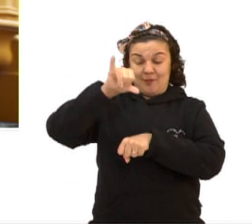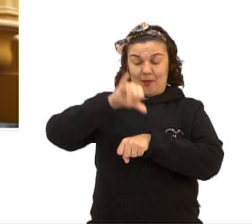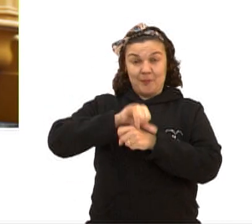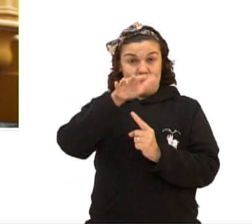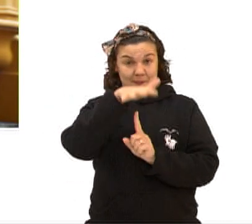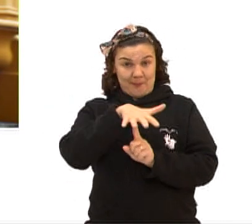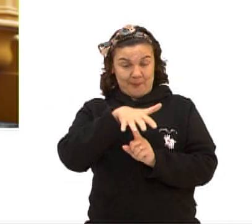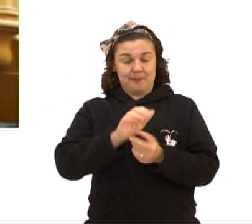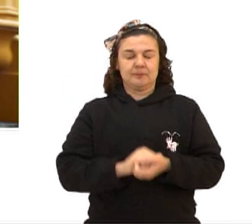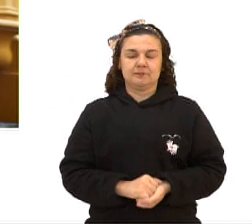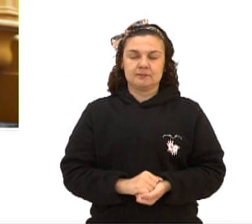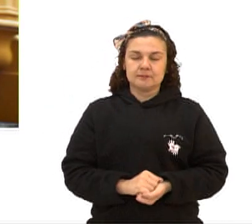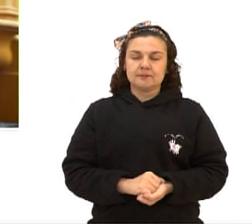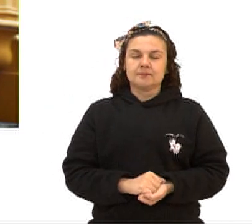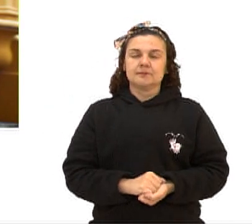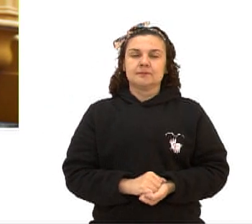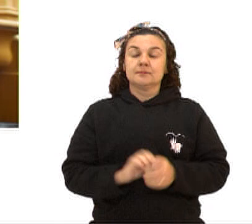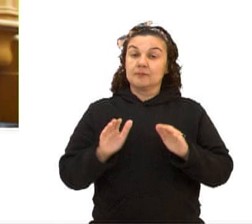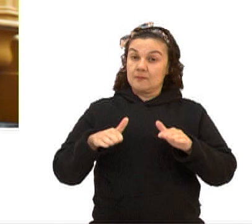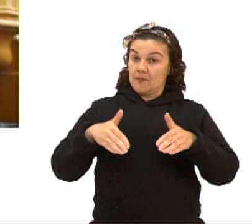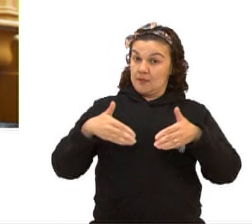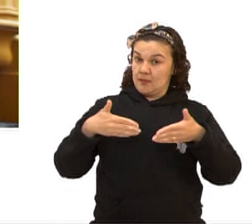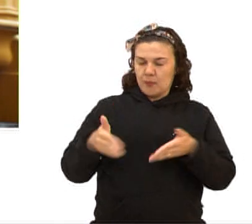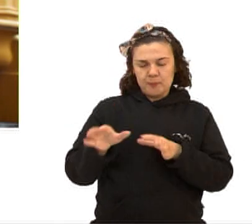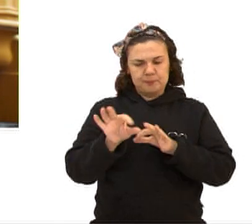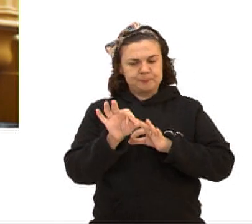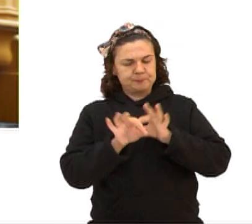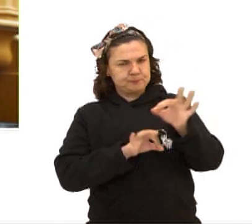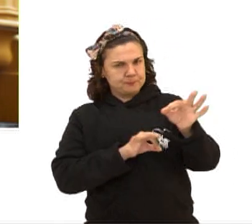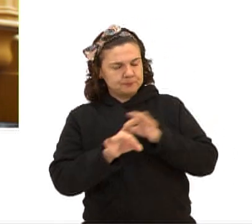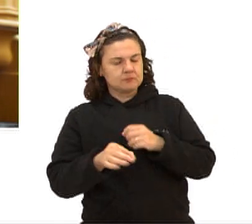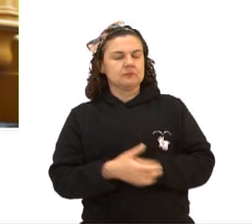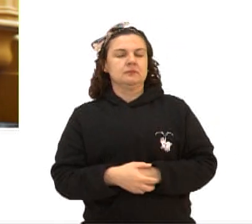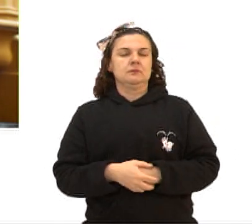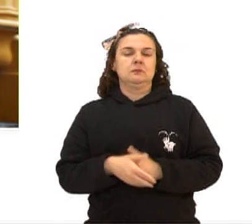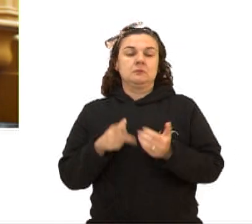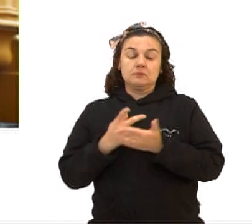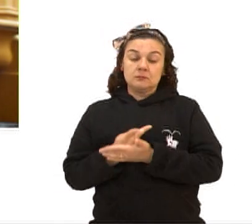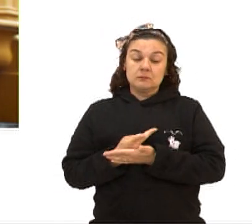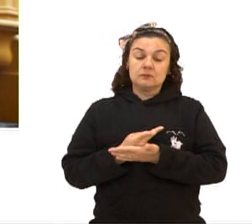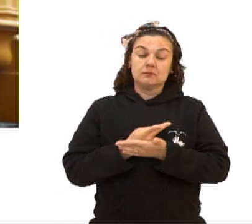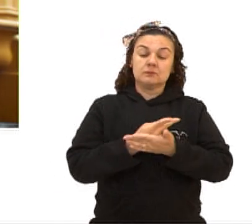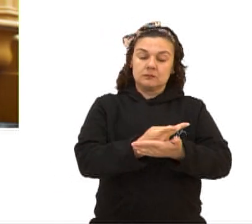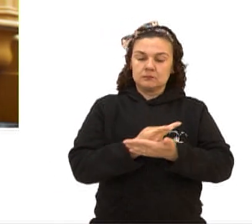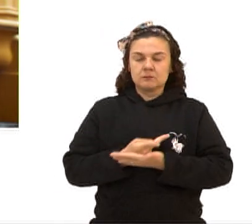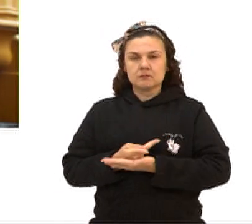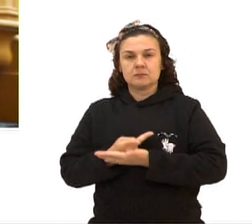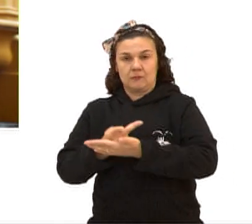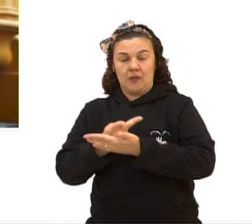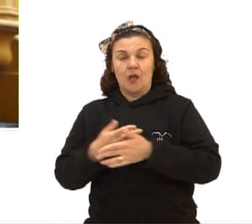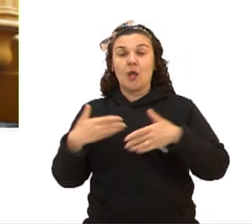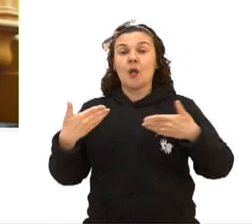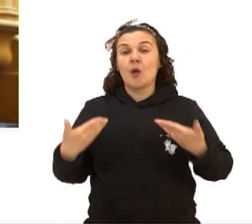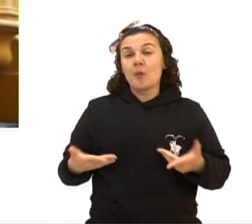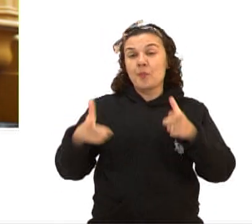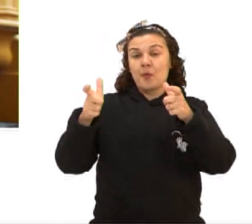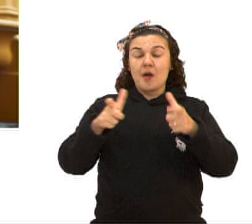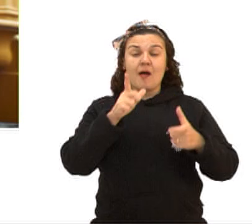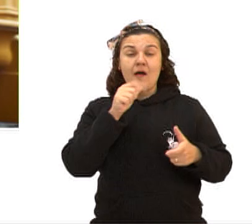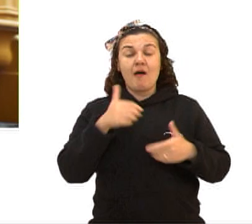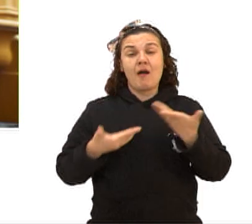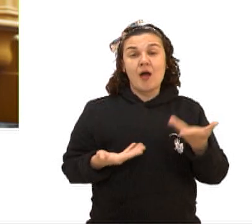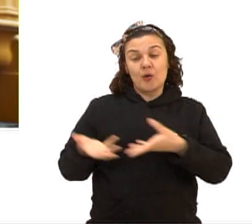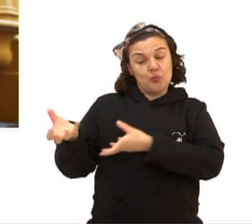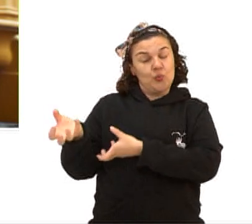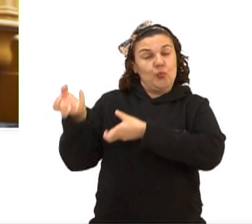capital. Então, para a elaboração desse projeto, foram em busca de corpos d'água, de recursos hídricos para o